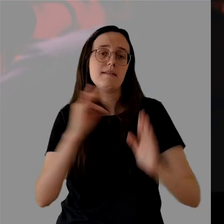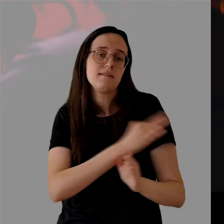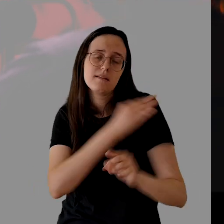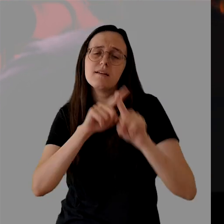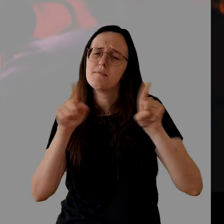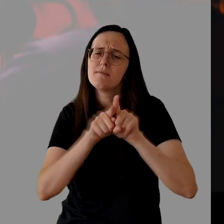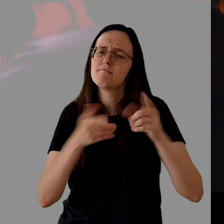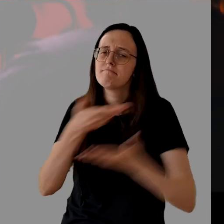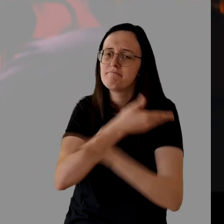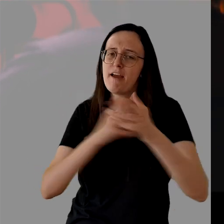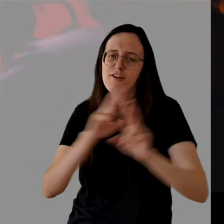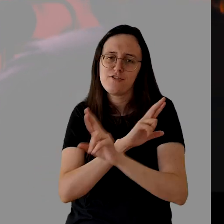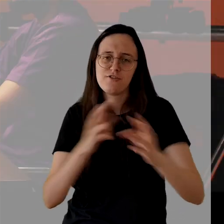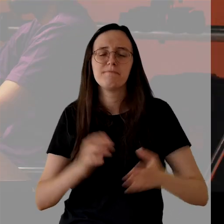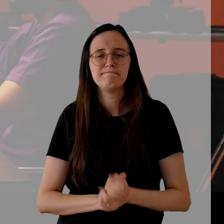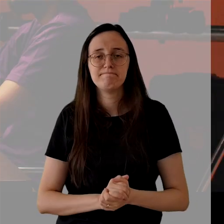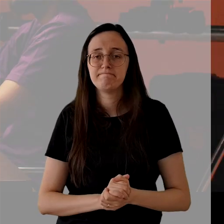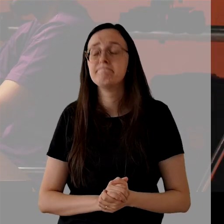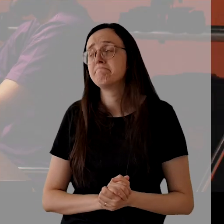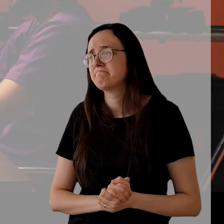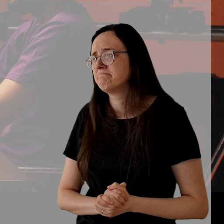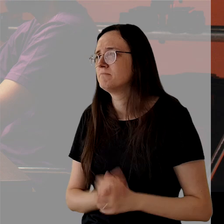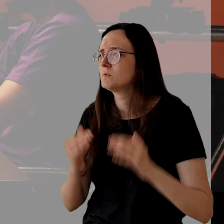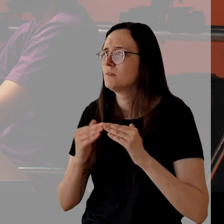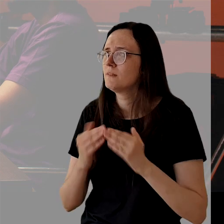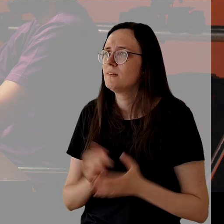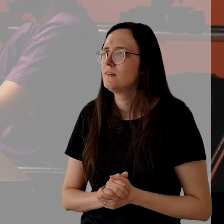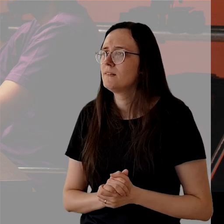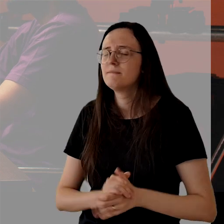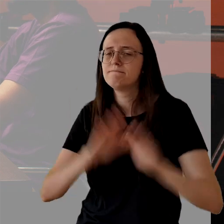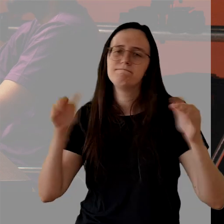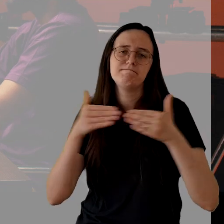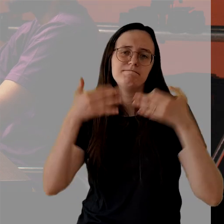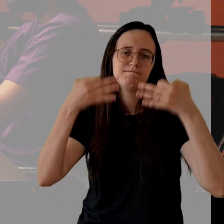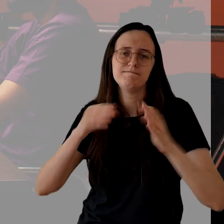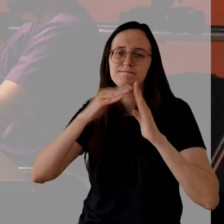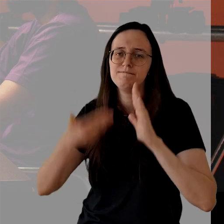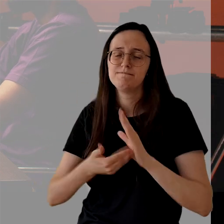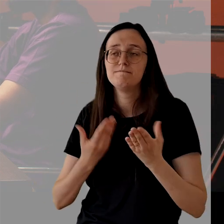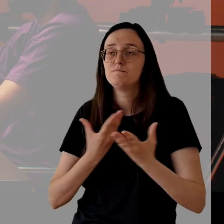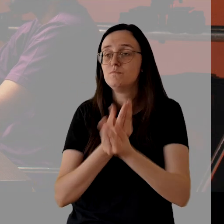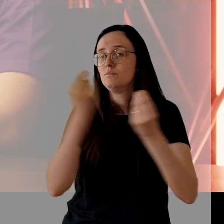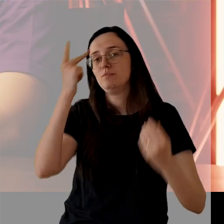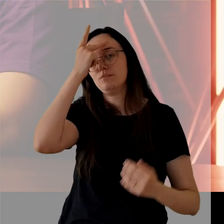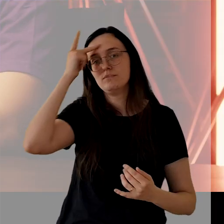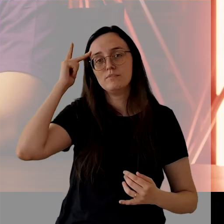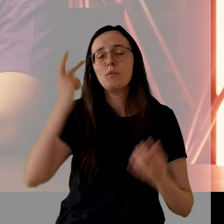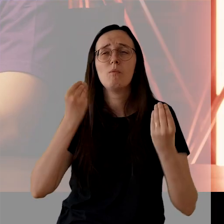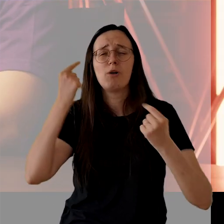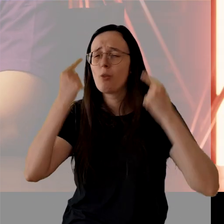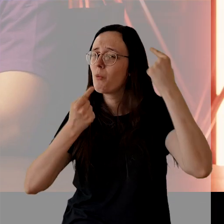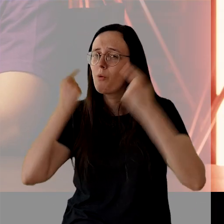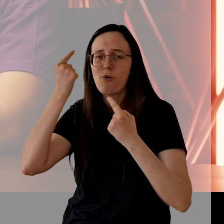parte de relacionamento, né? Total. É alinhamento, né? É muita gente numa